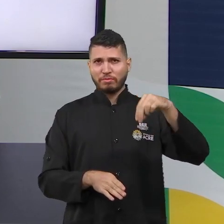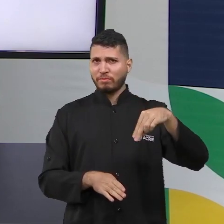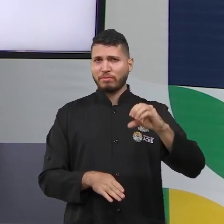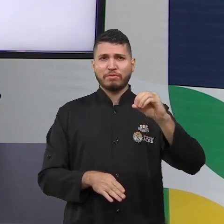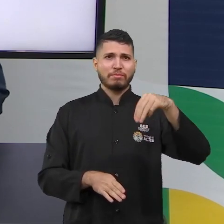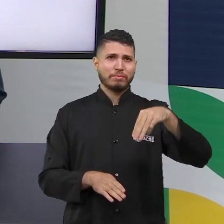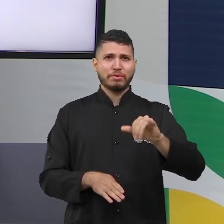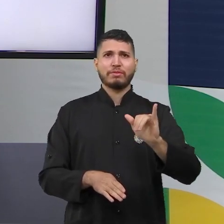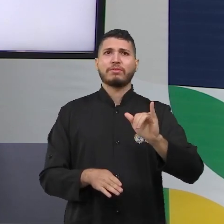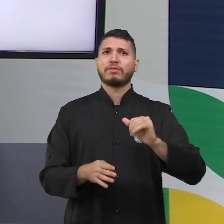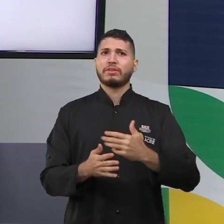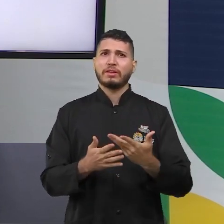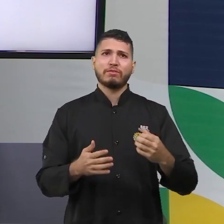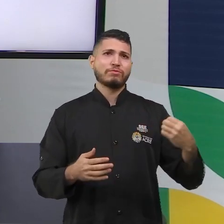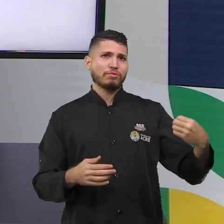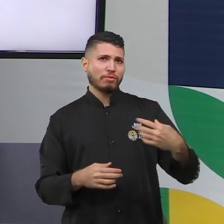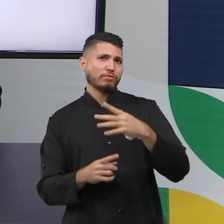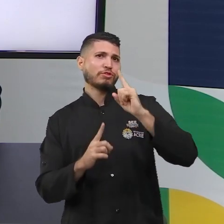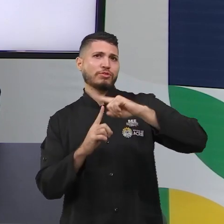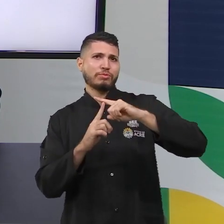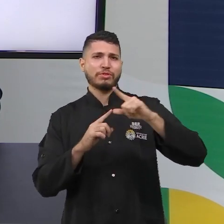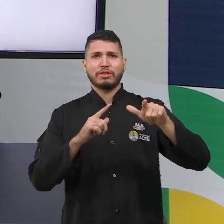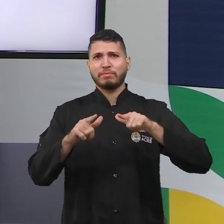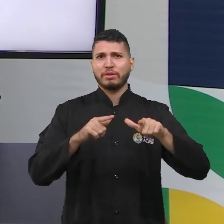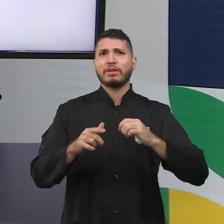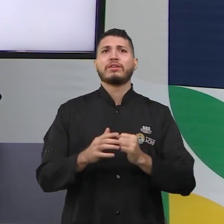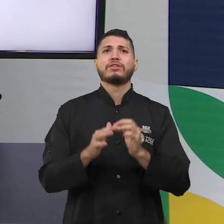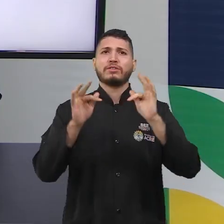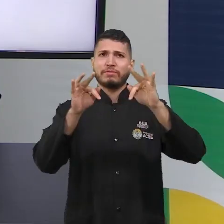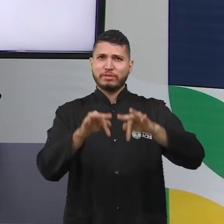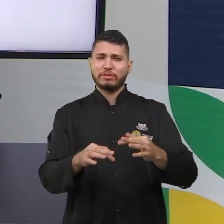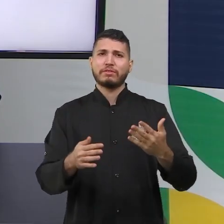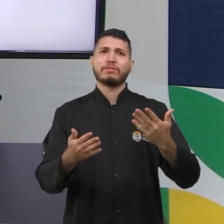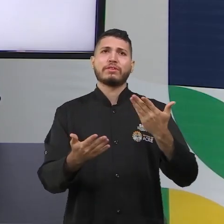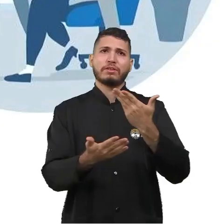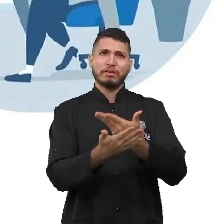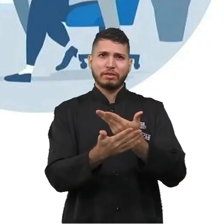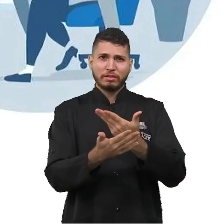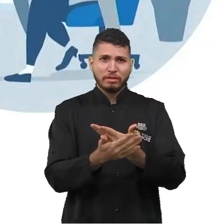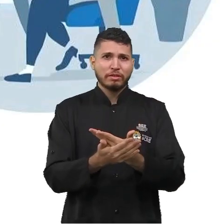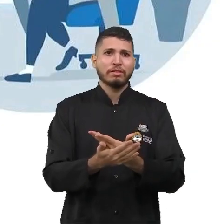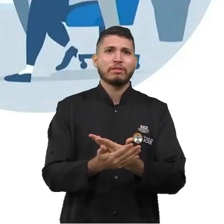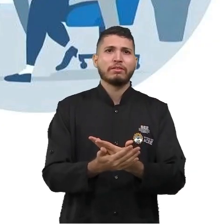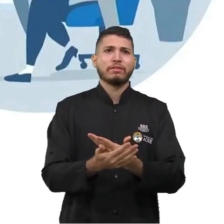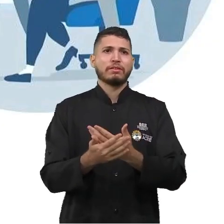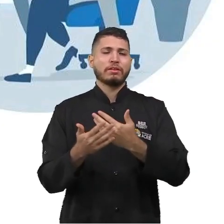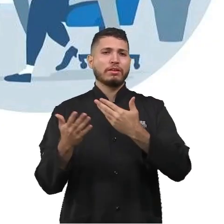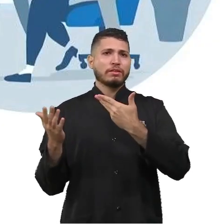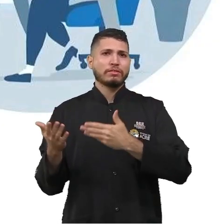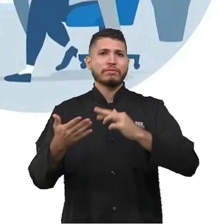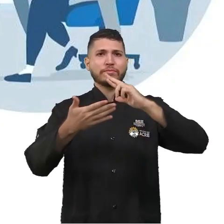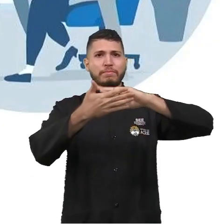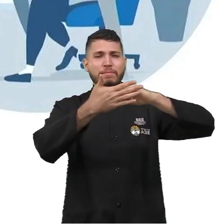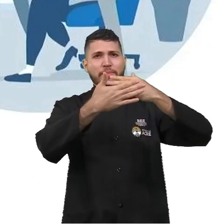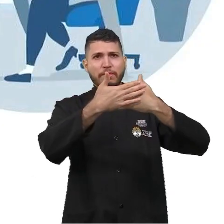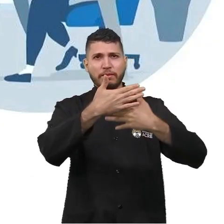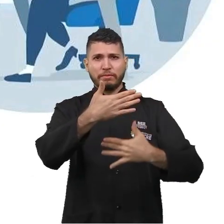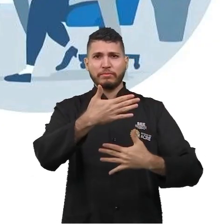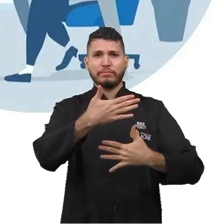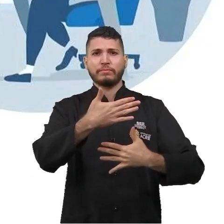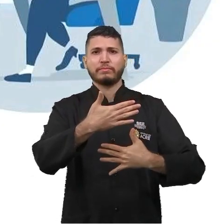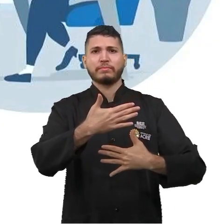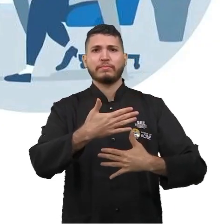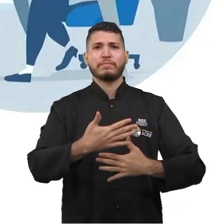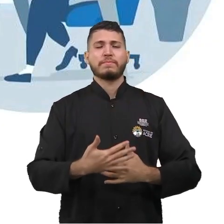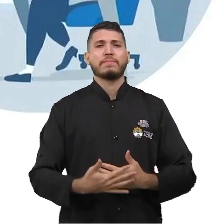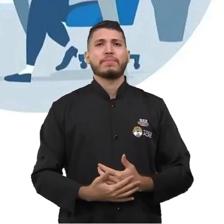basicamente isso, pessoal. Encerramos aqui a nossa aula. Aqui eu deixo com vocês as nossas referências,